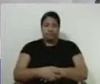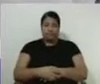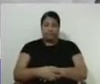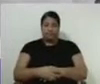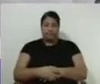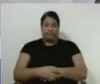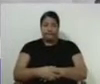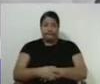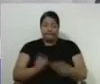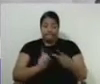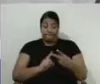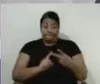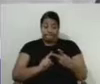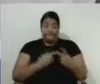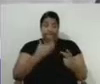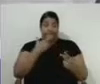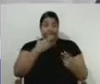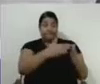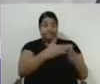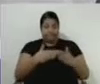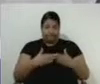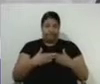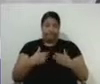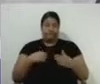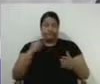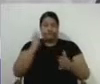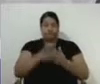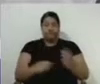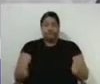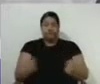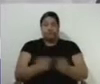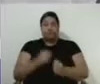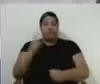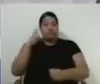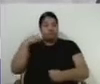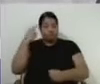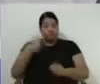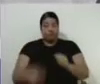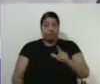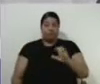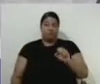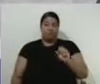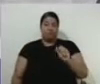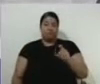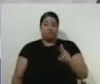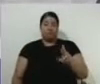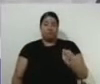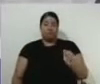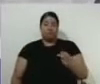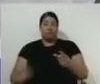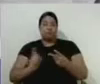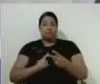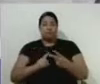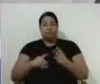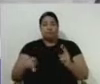requerimento, que eu assino junto com o vereador Alessandra, vereador Palinha e vereador Lelo, da Comissão de Pessoas com Deficiência,